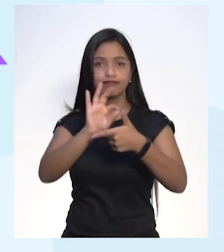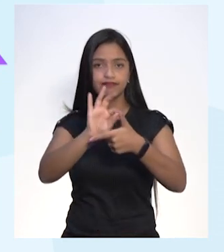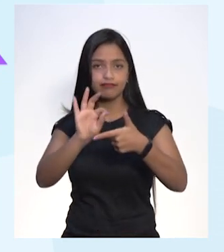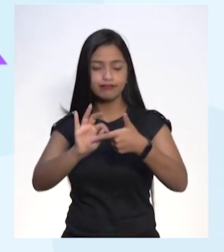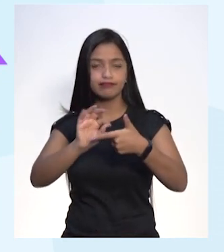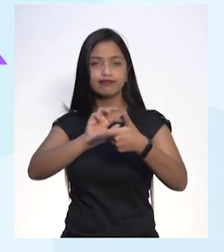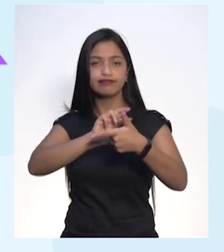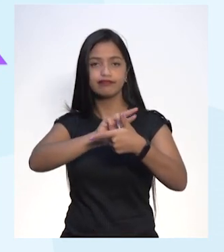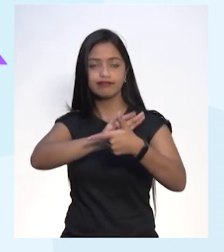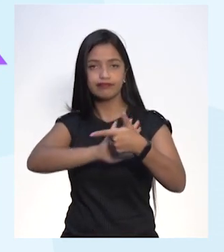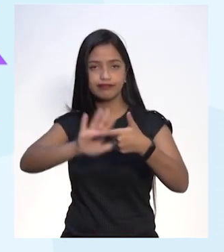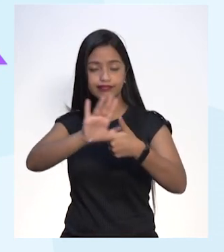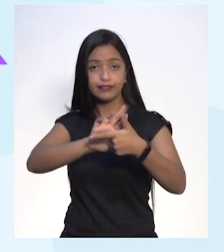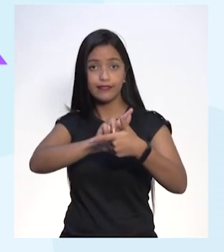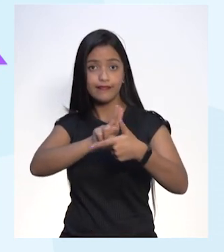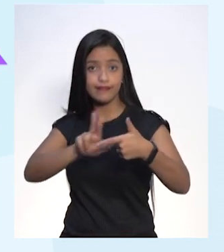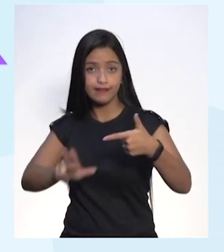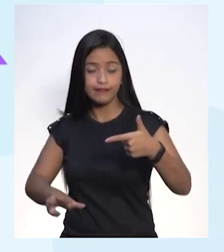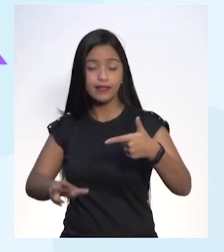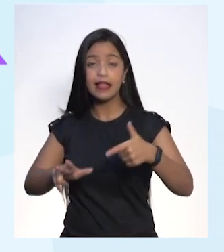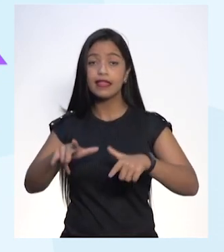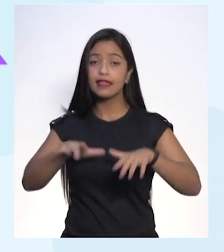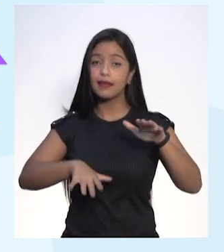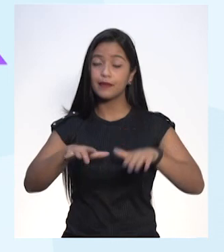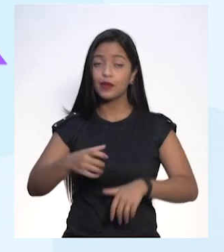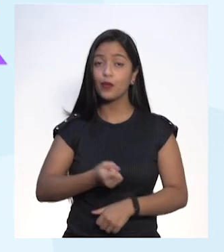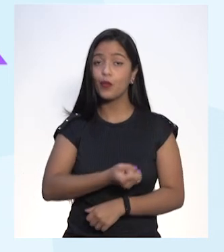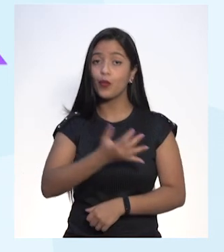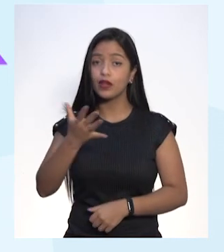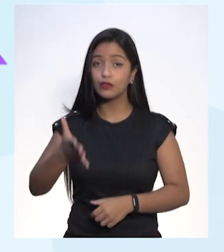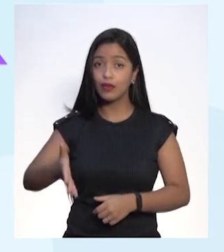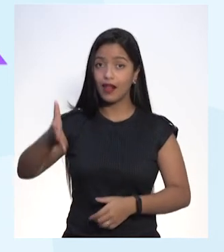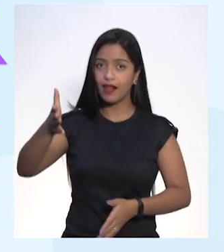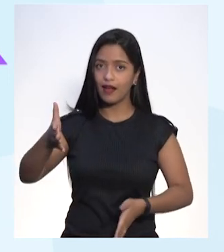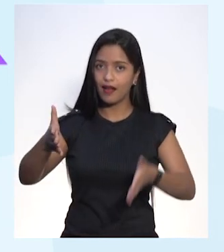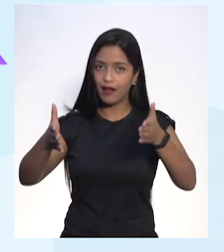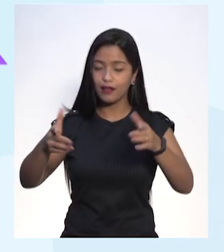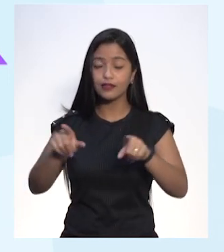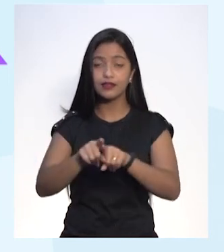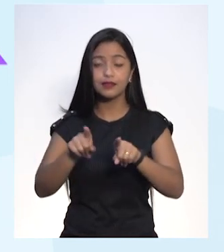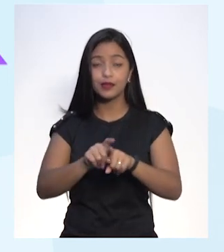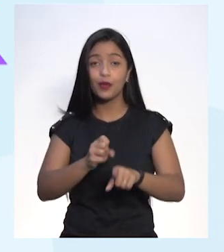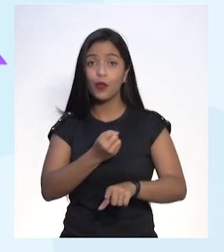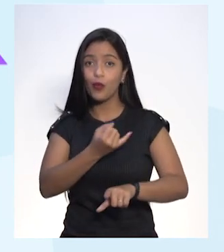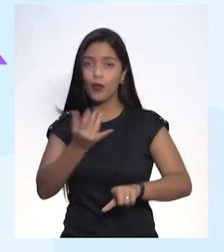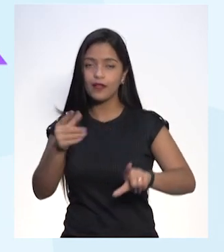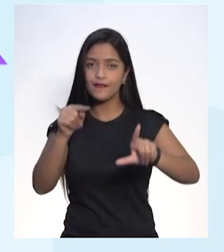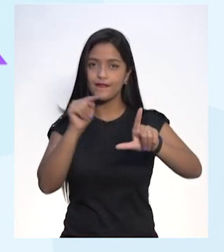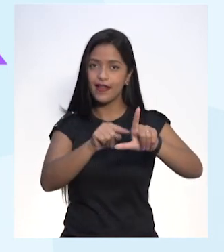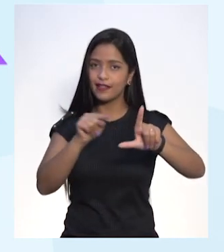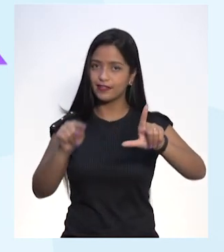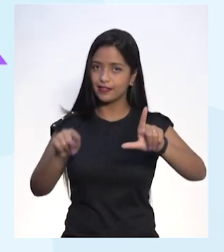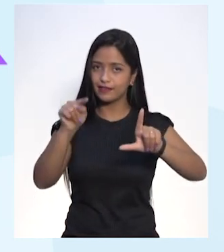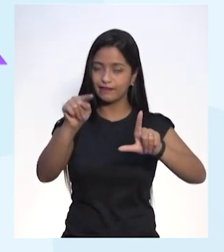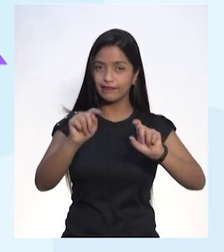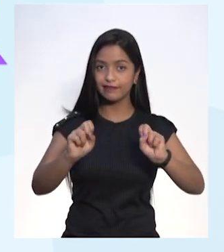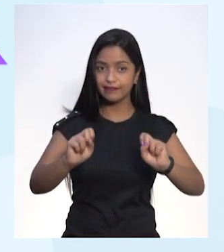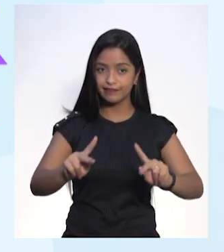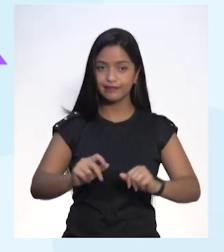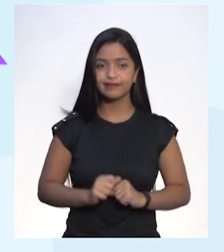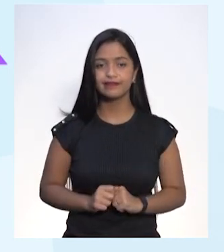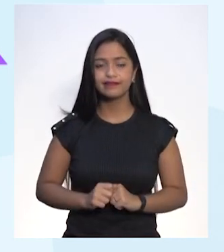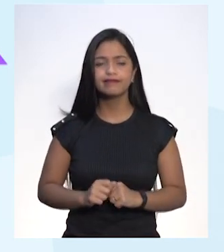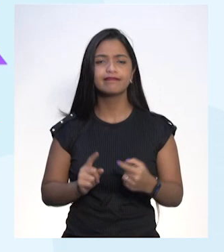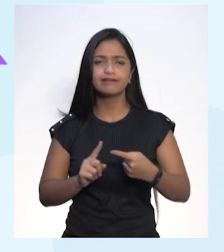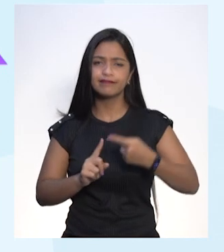ao número de vértices e lados. E aí temos o velho e famoso triângulo, talvez, né, o mais